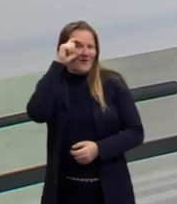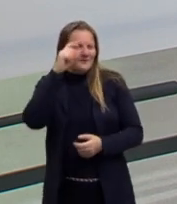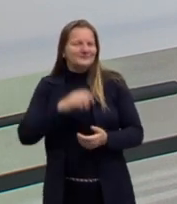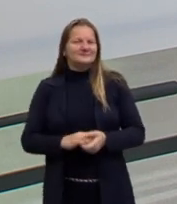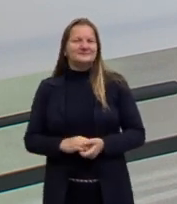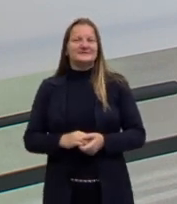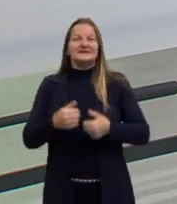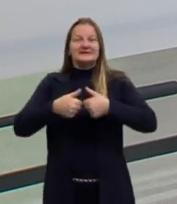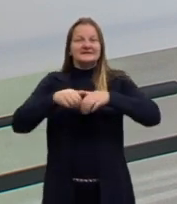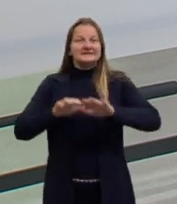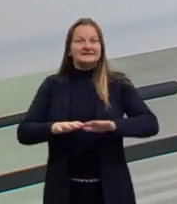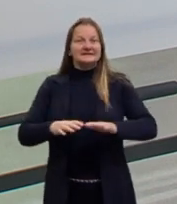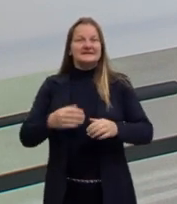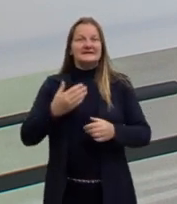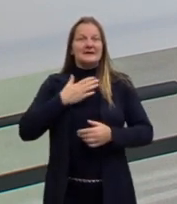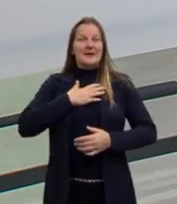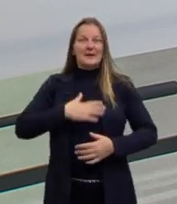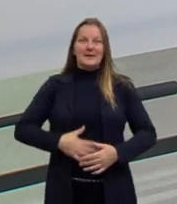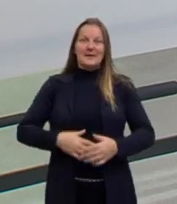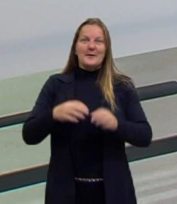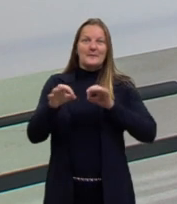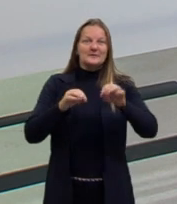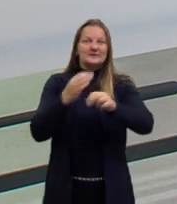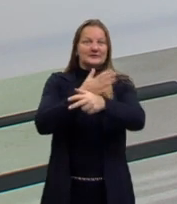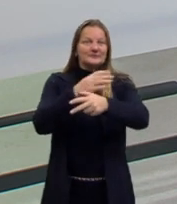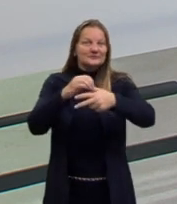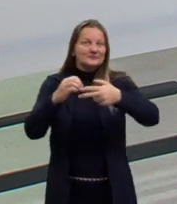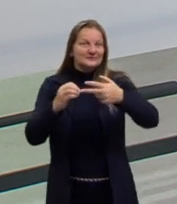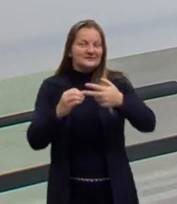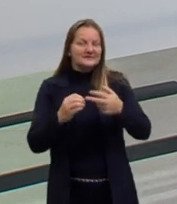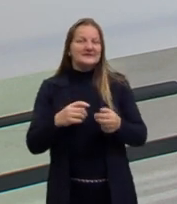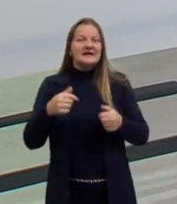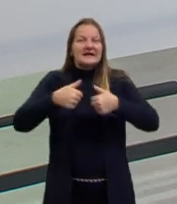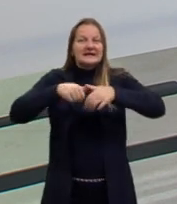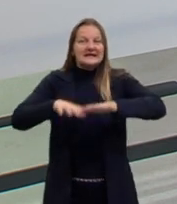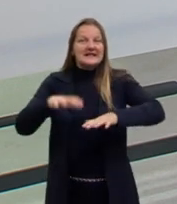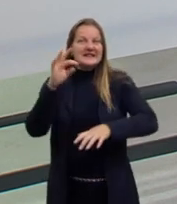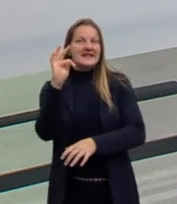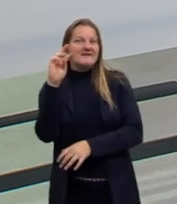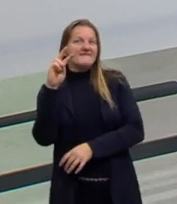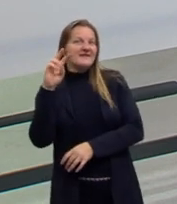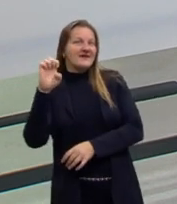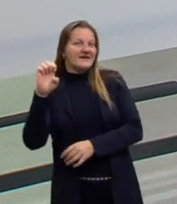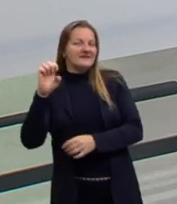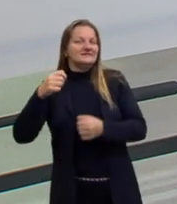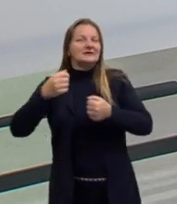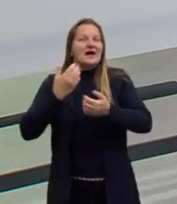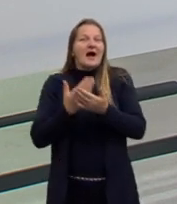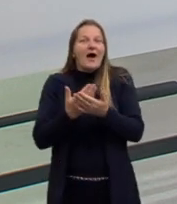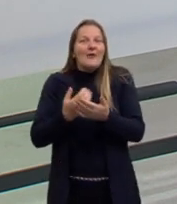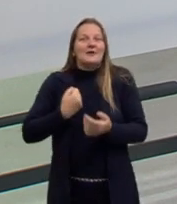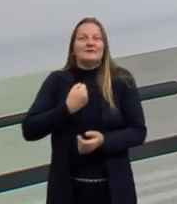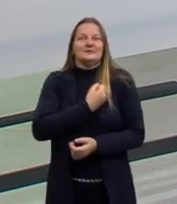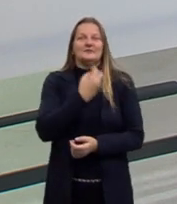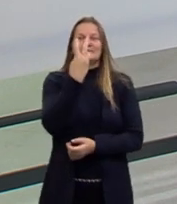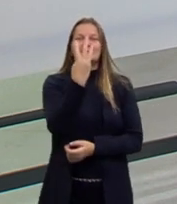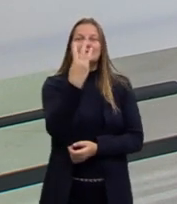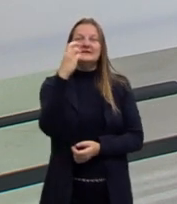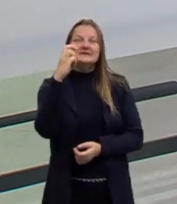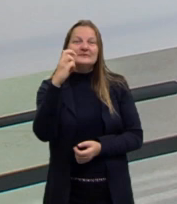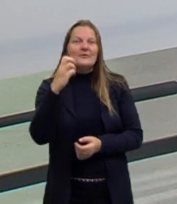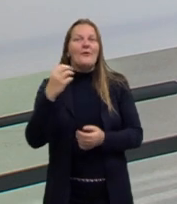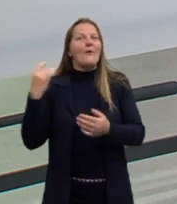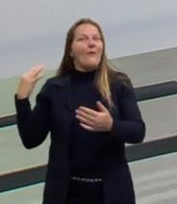tô aqui com a camiseta do projeto nos estúdios da TV para nossa aula de número 35 olha